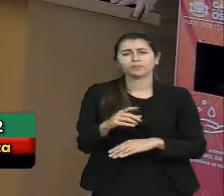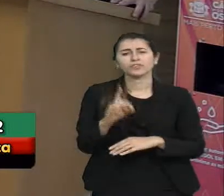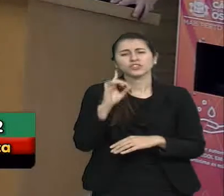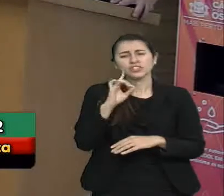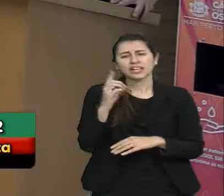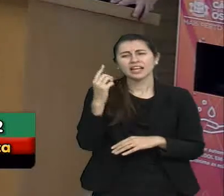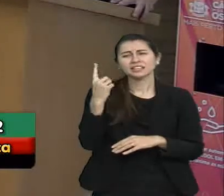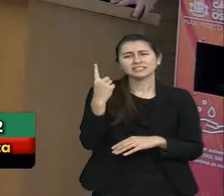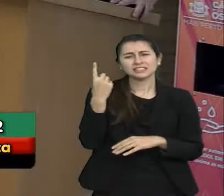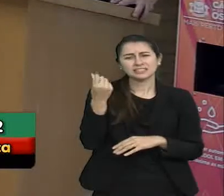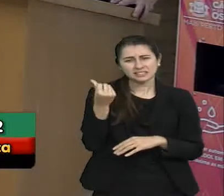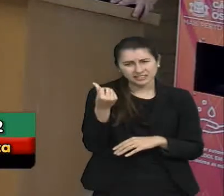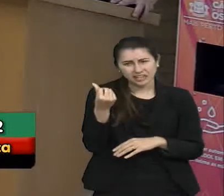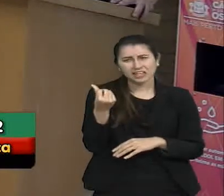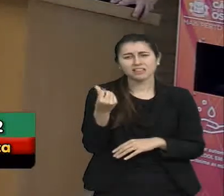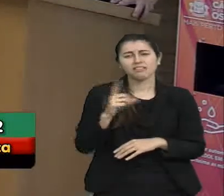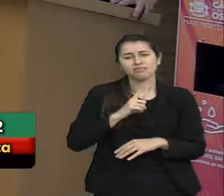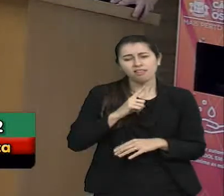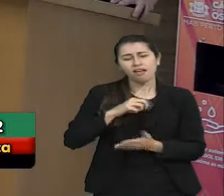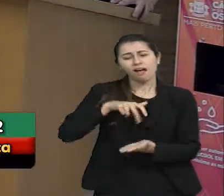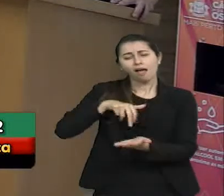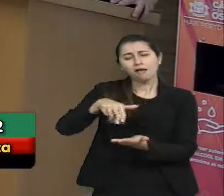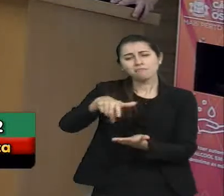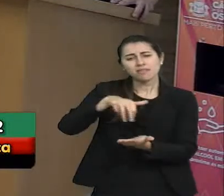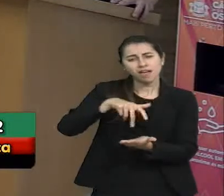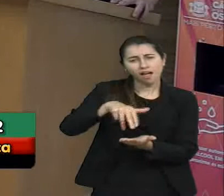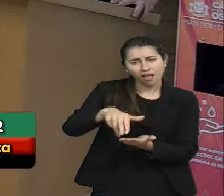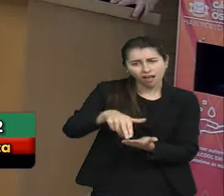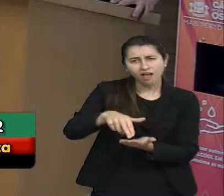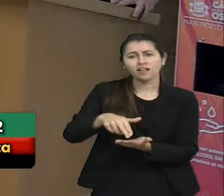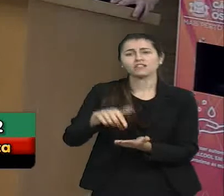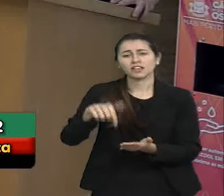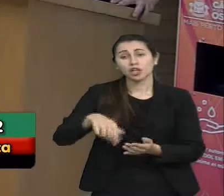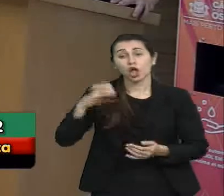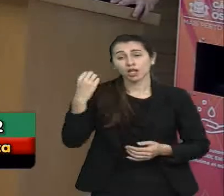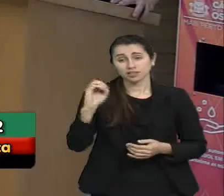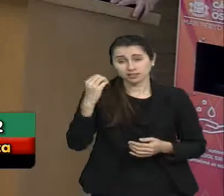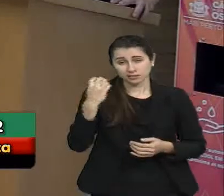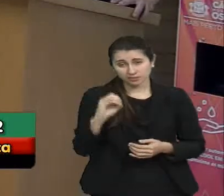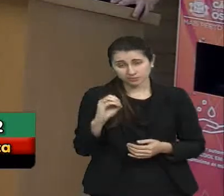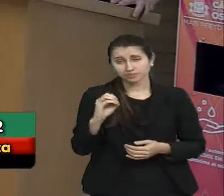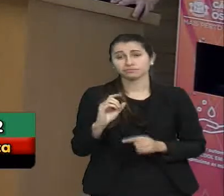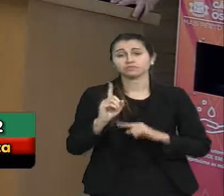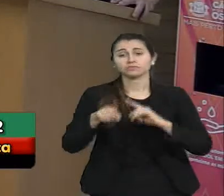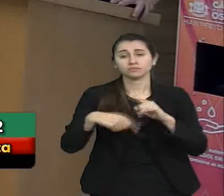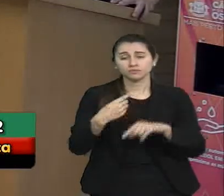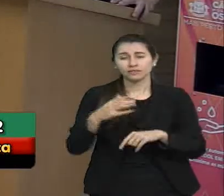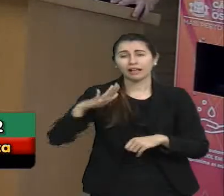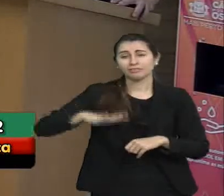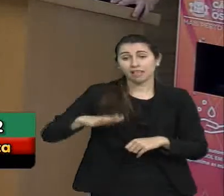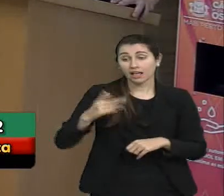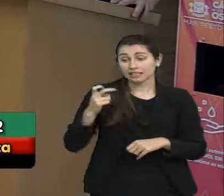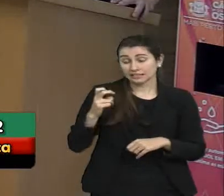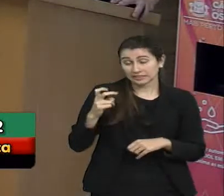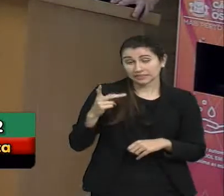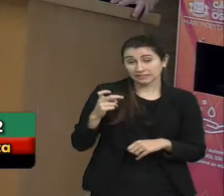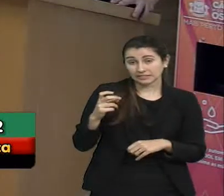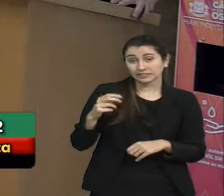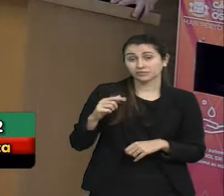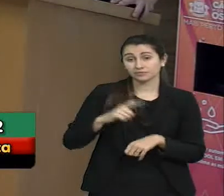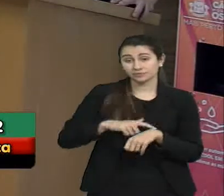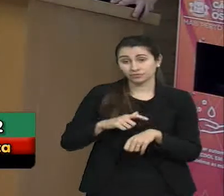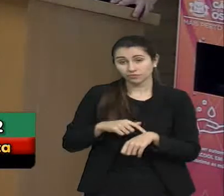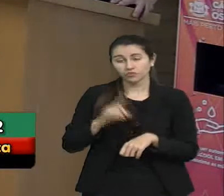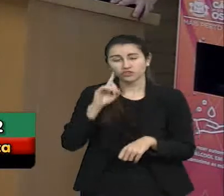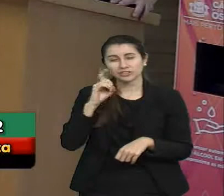de rua que sairá do Largo de Osasco até o Centro de Professorado aqui de Osasco. Em seguida, às 15h30, no mesmo dia, dia 16, nós teremos uma